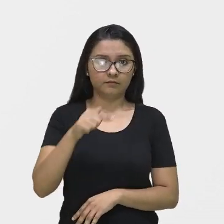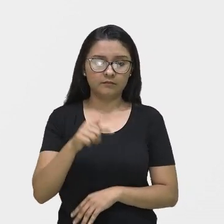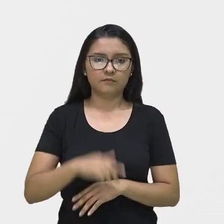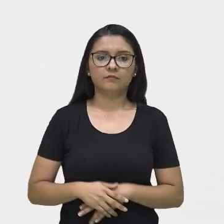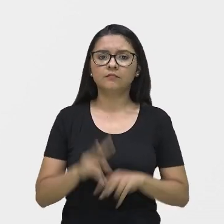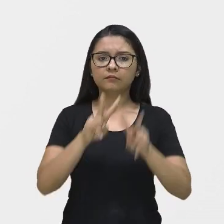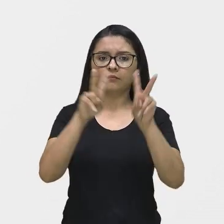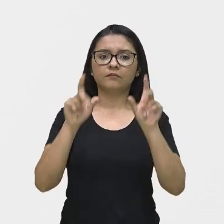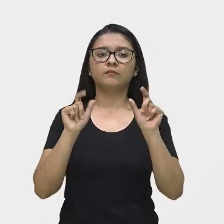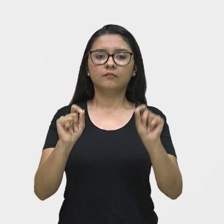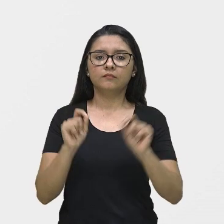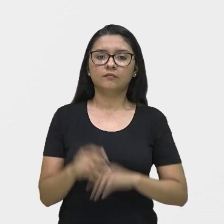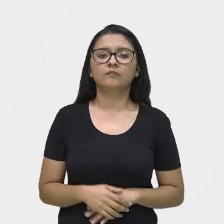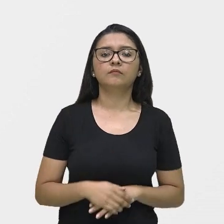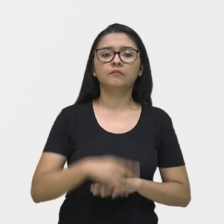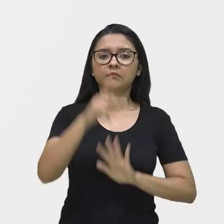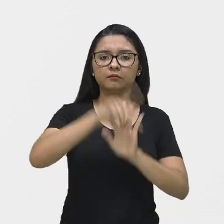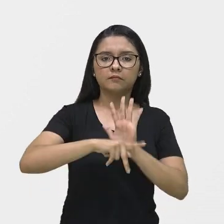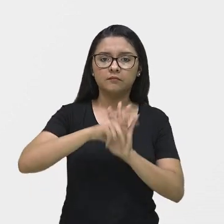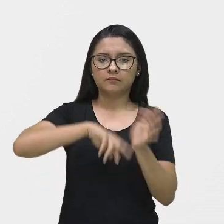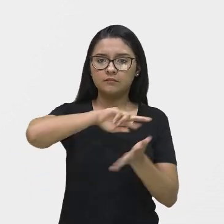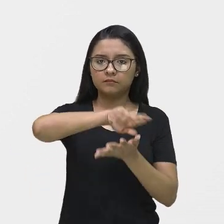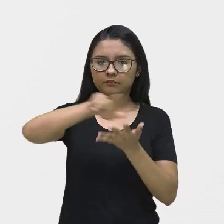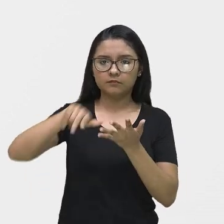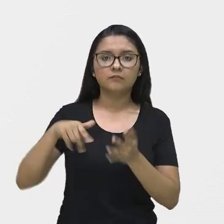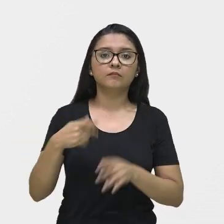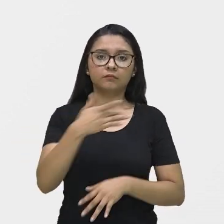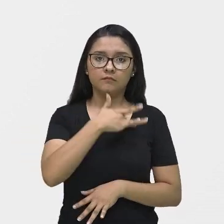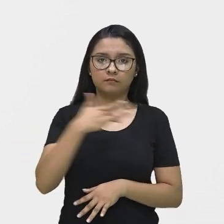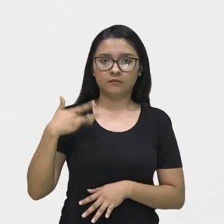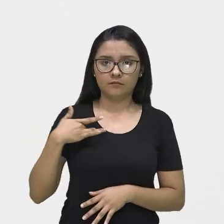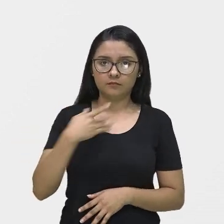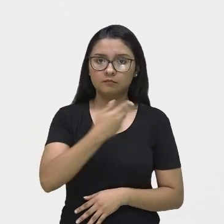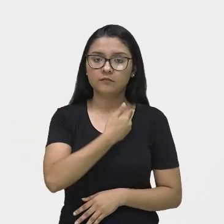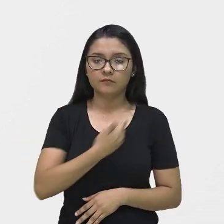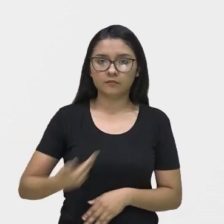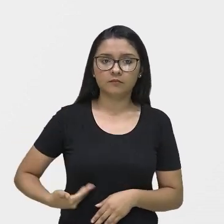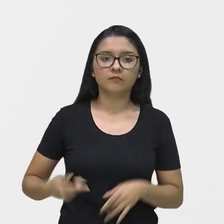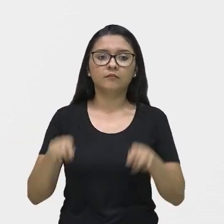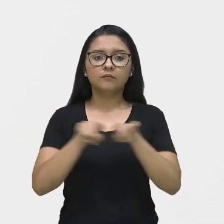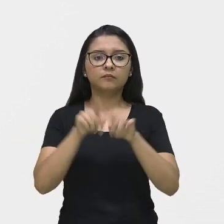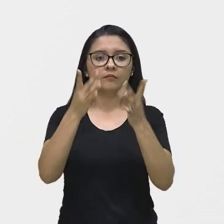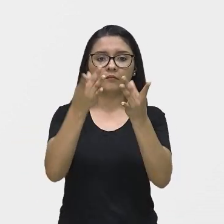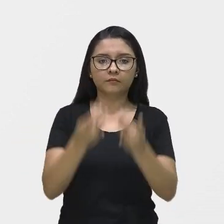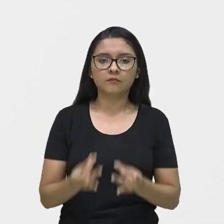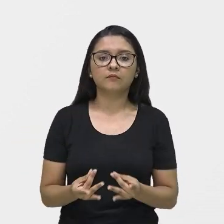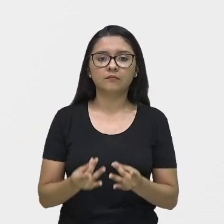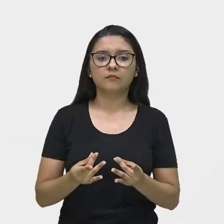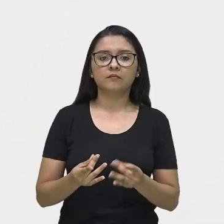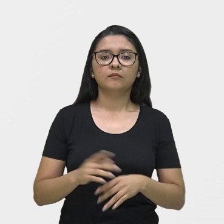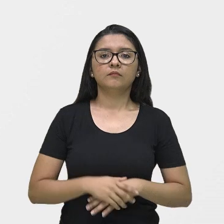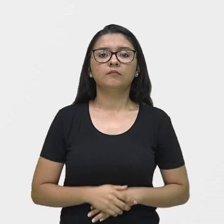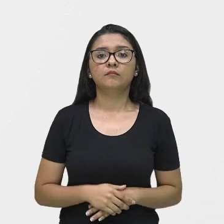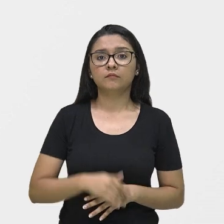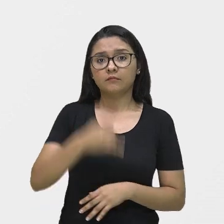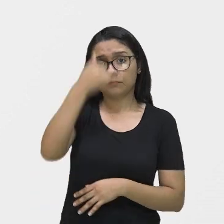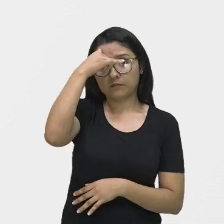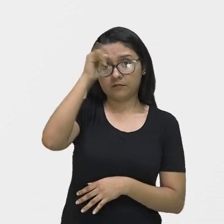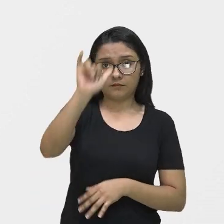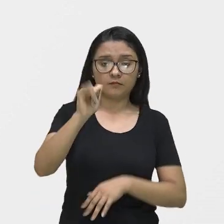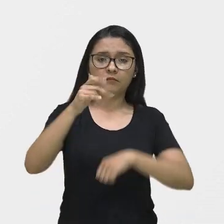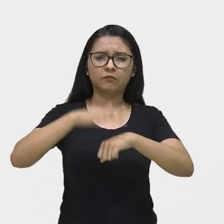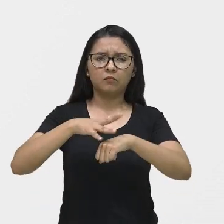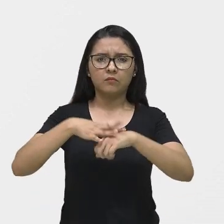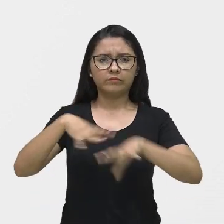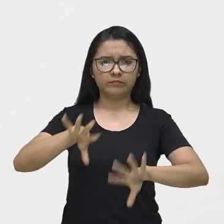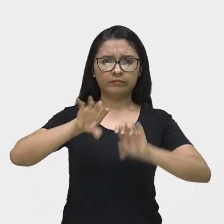de conhecimento o Programas e Indicadores de Saúde Pública e como detalhamento vamos ver aí a